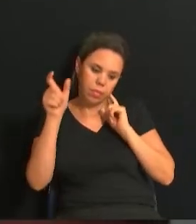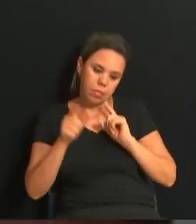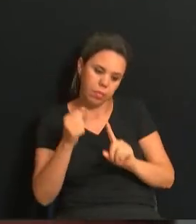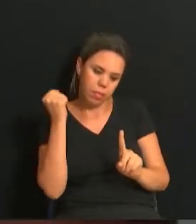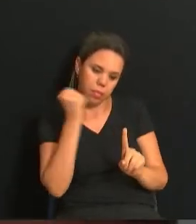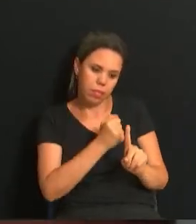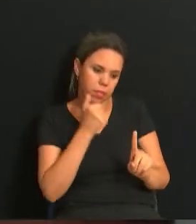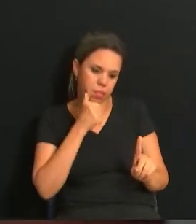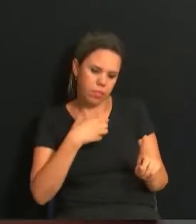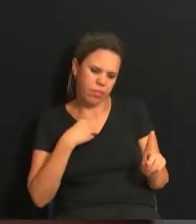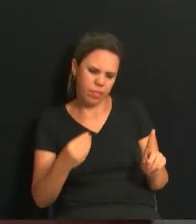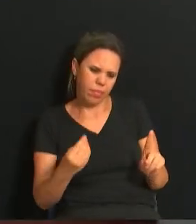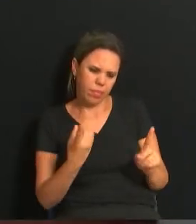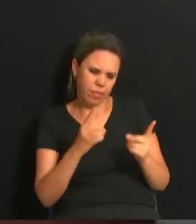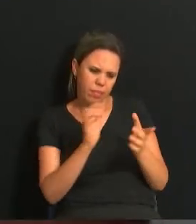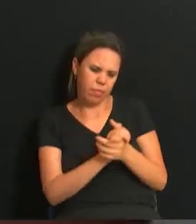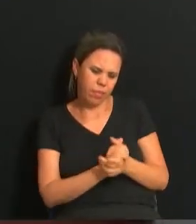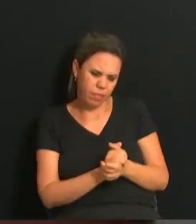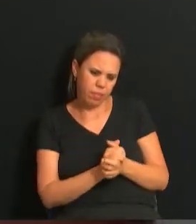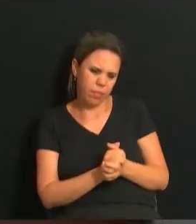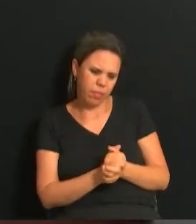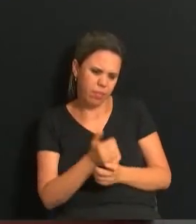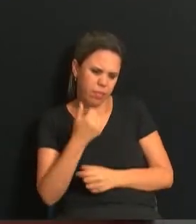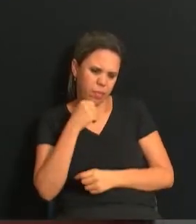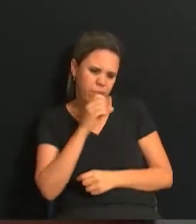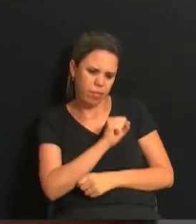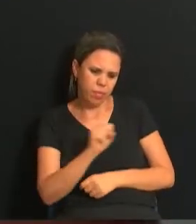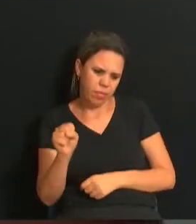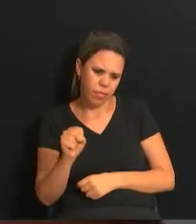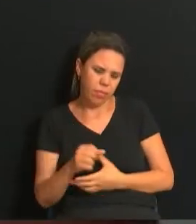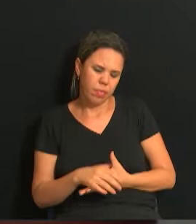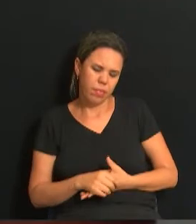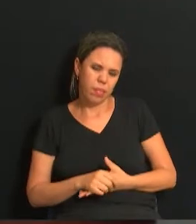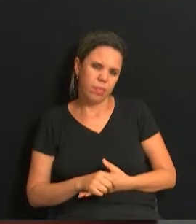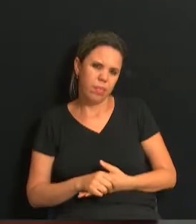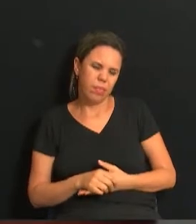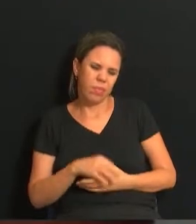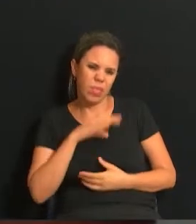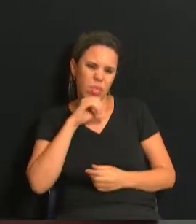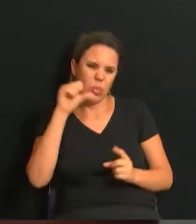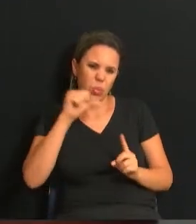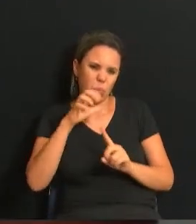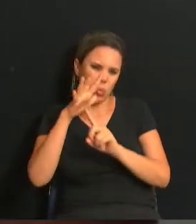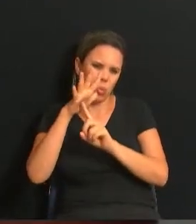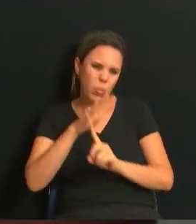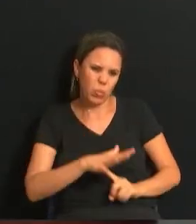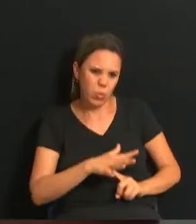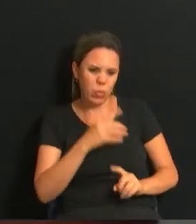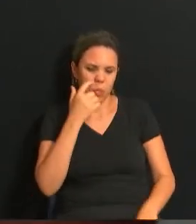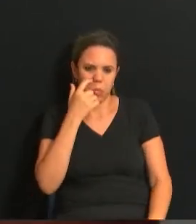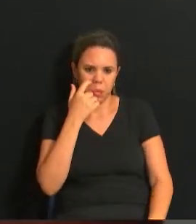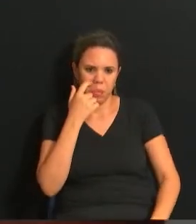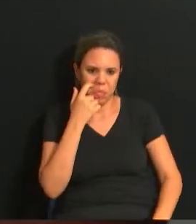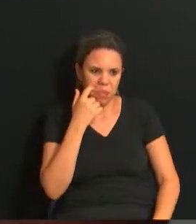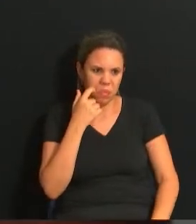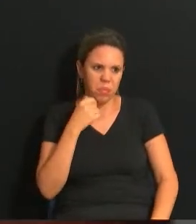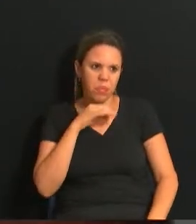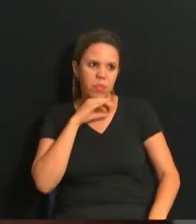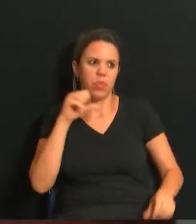sua filha, sua esposa e a mãe da sua esposa, de forma brutal, né? De forma